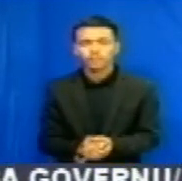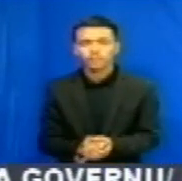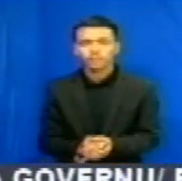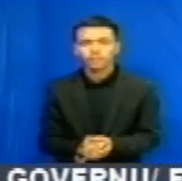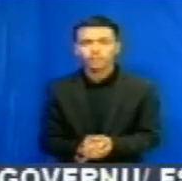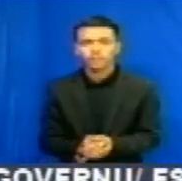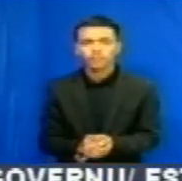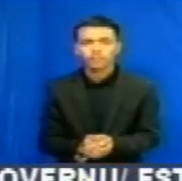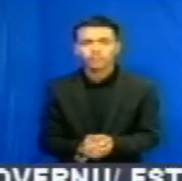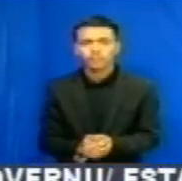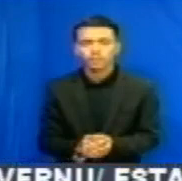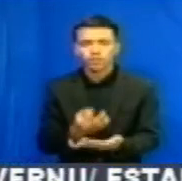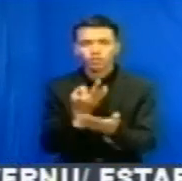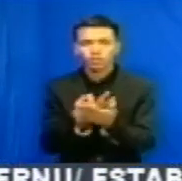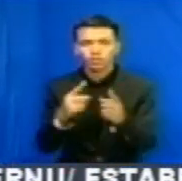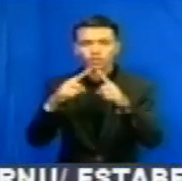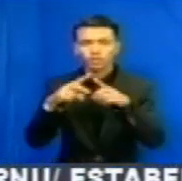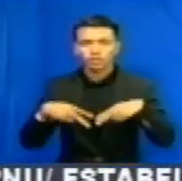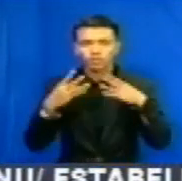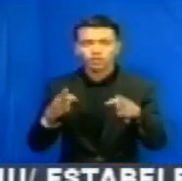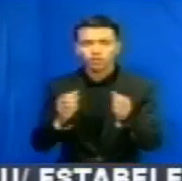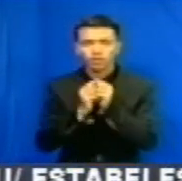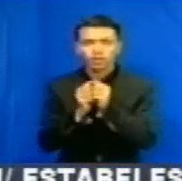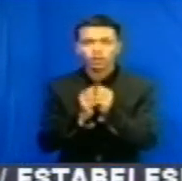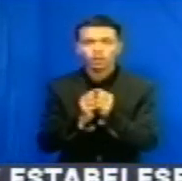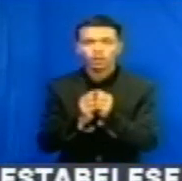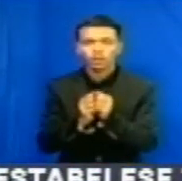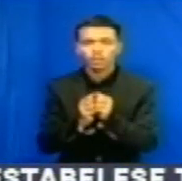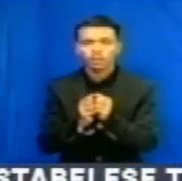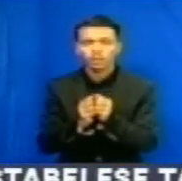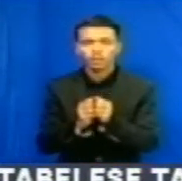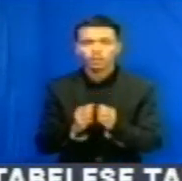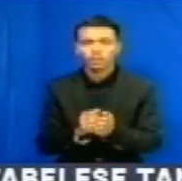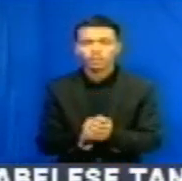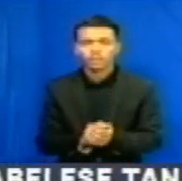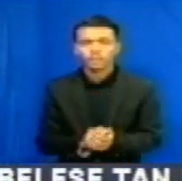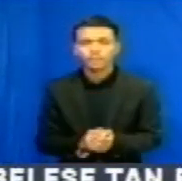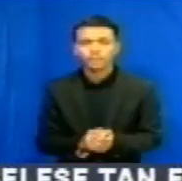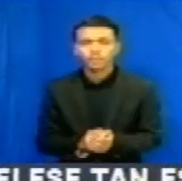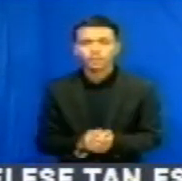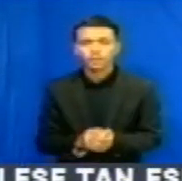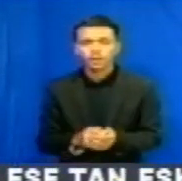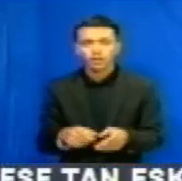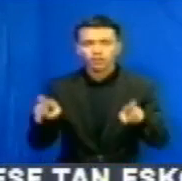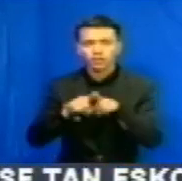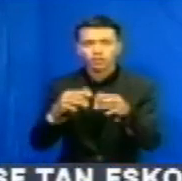Fundo Bahia Veterano. Deve nem total detalhado, senão depois você foto, mas tem alterações here, mas com inhalo,